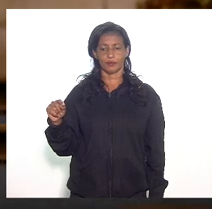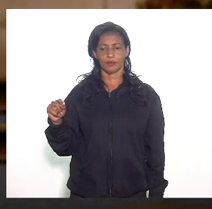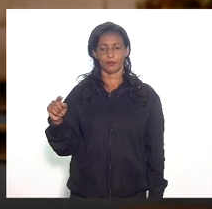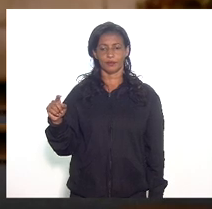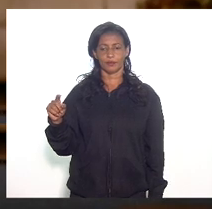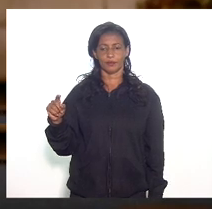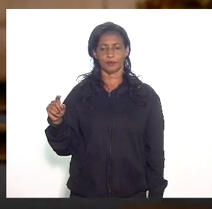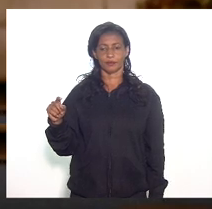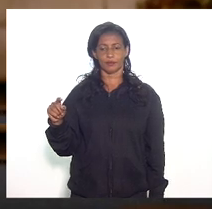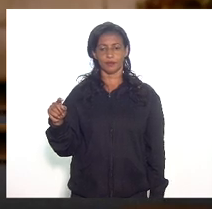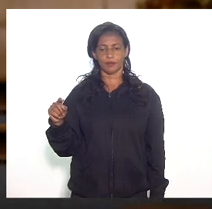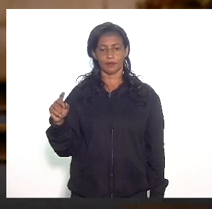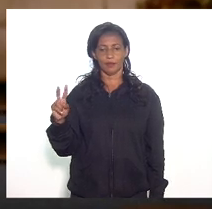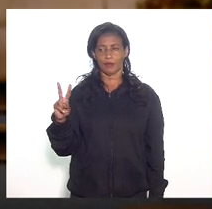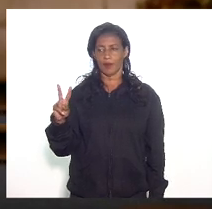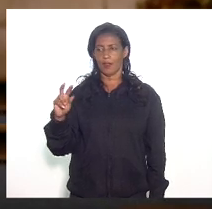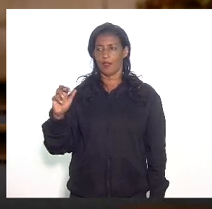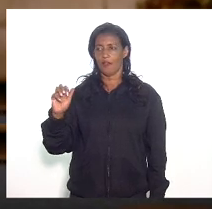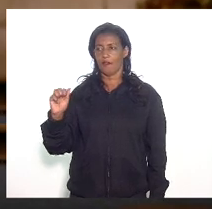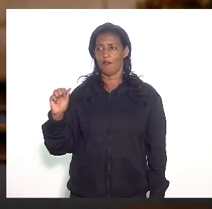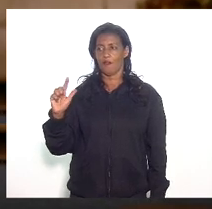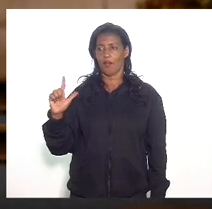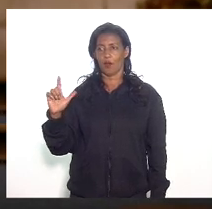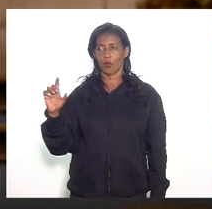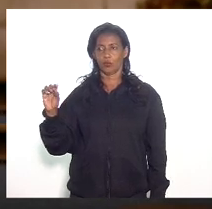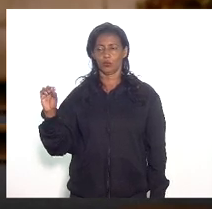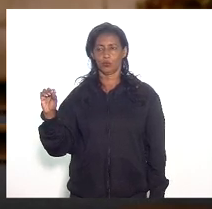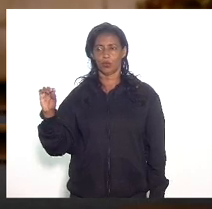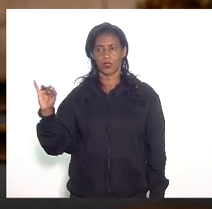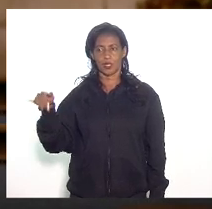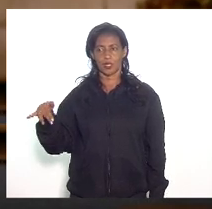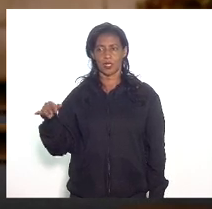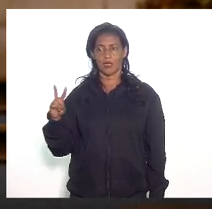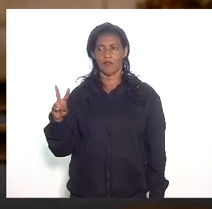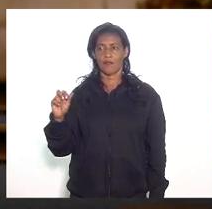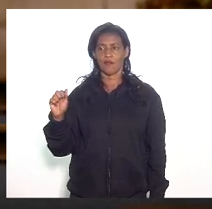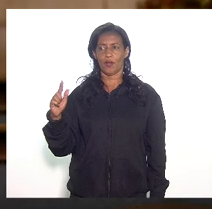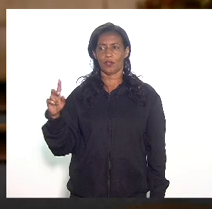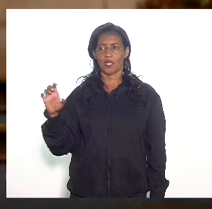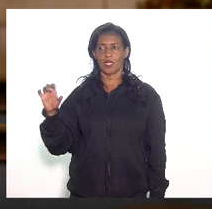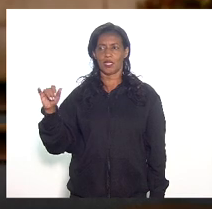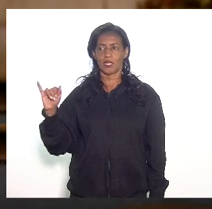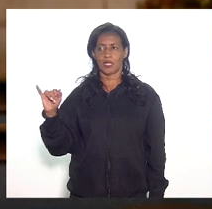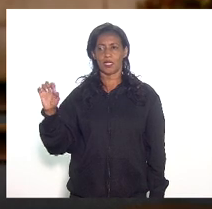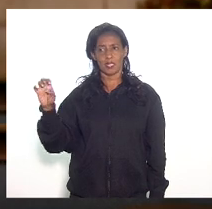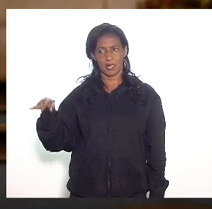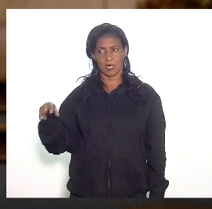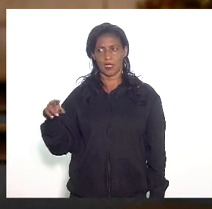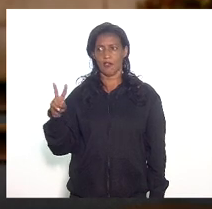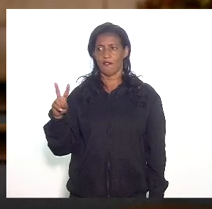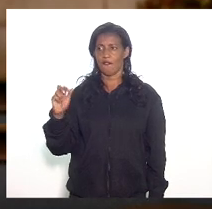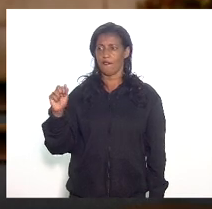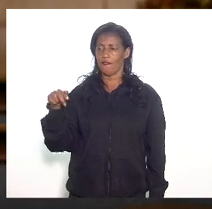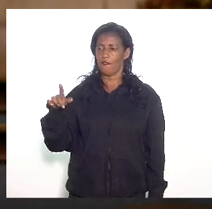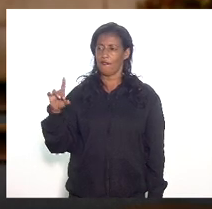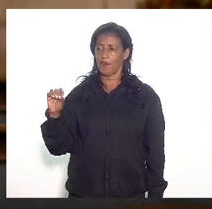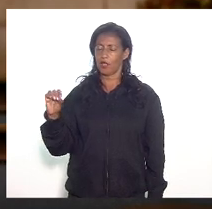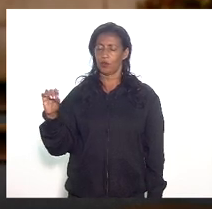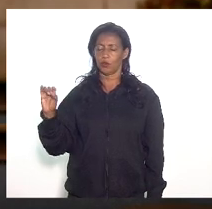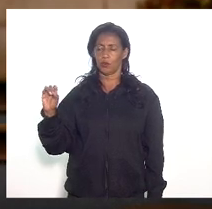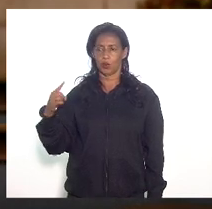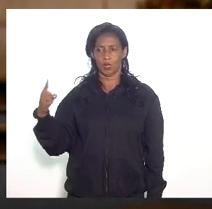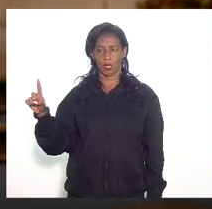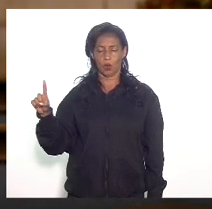deputado Valdo Seaza sim deputado Valdeci sim deputado Vandro Família não